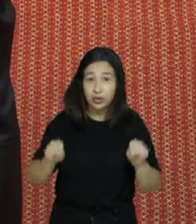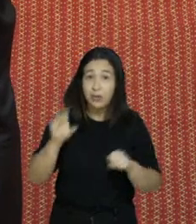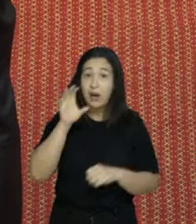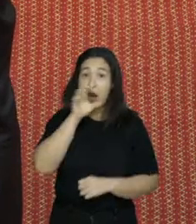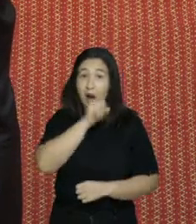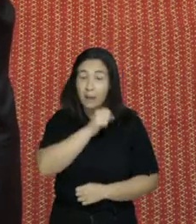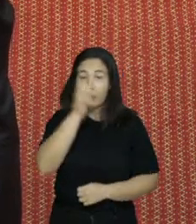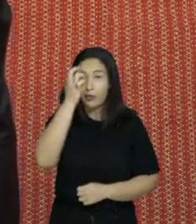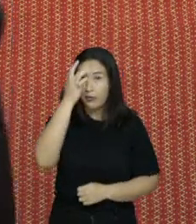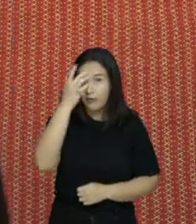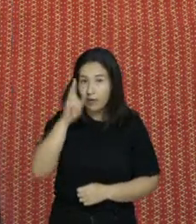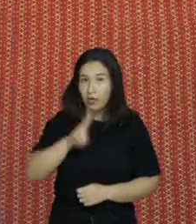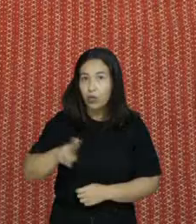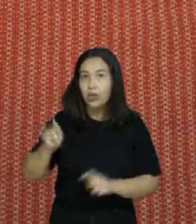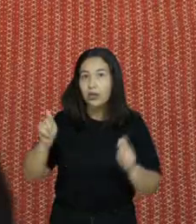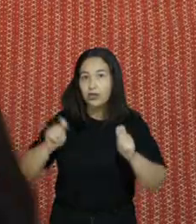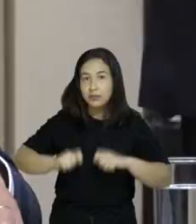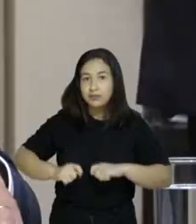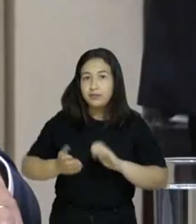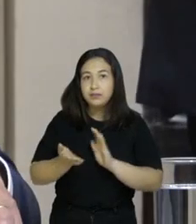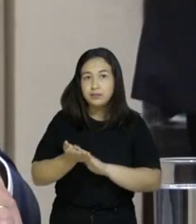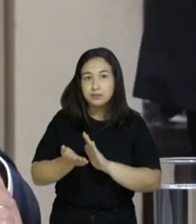fácil de usar. Parabéns.